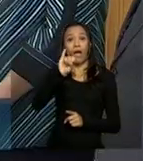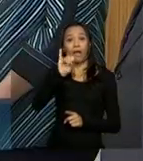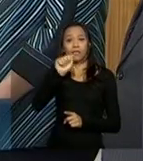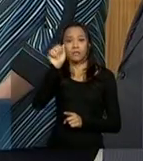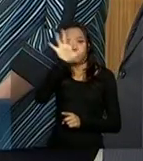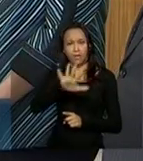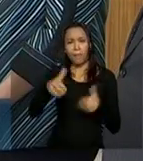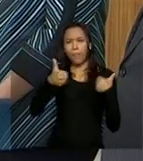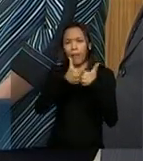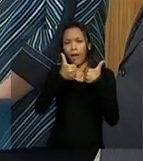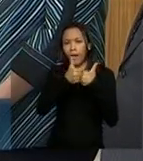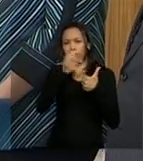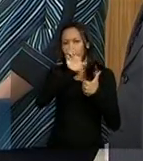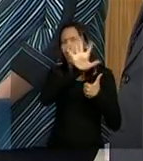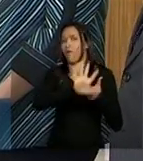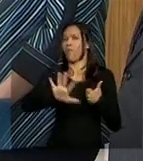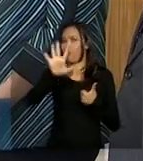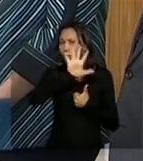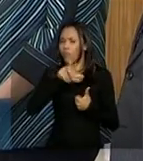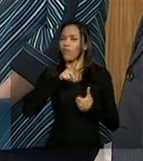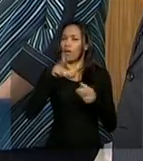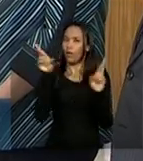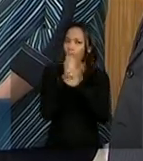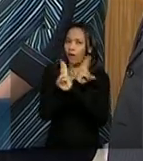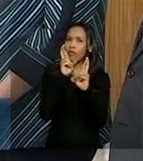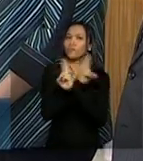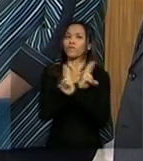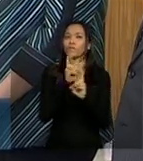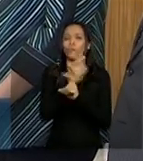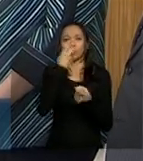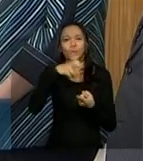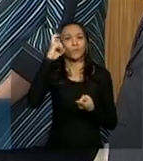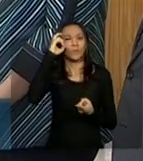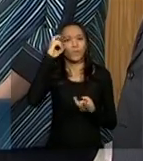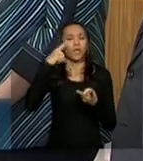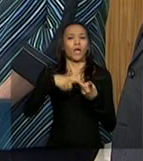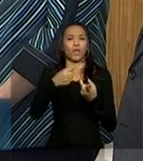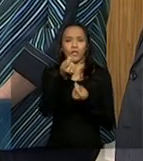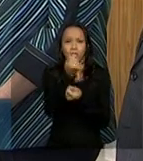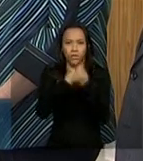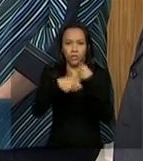possui extensas relações sociopolíticas e culturais com os europeus.